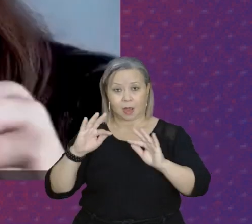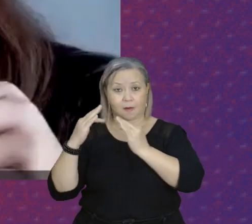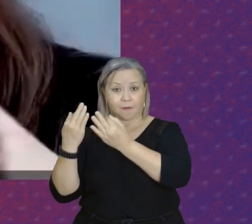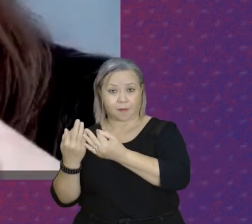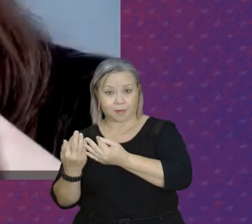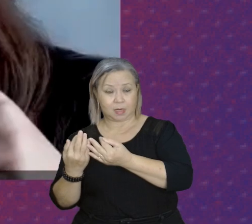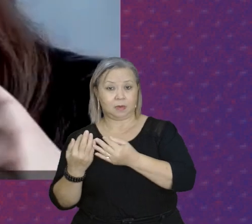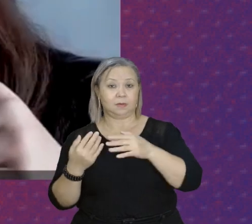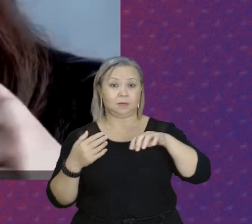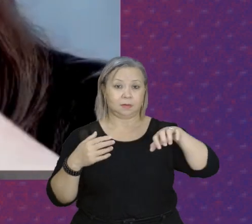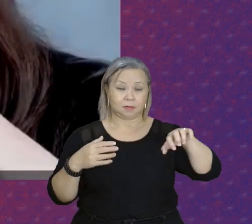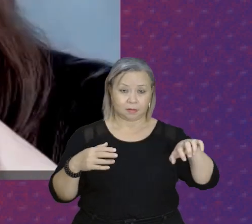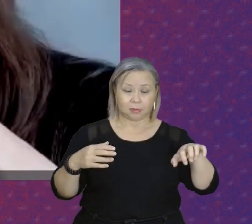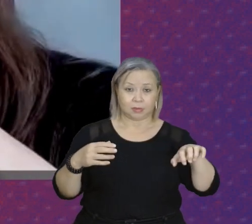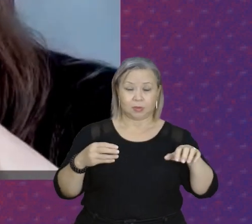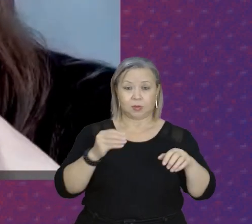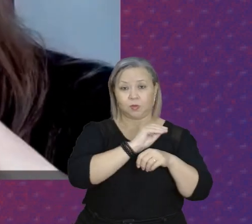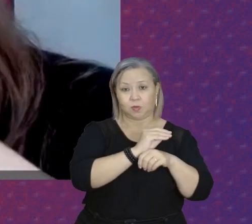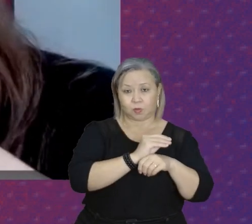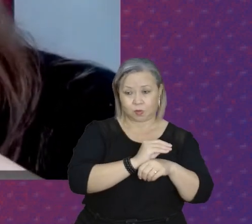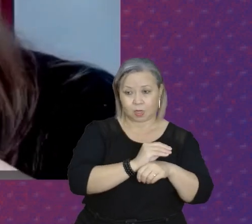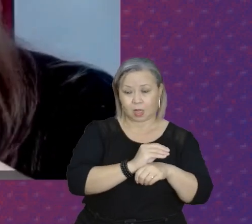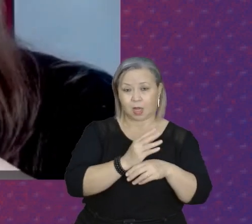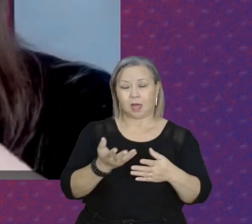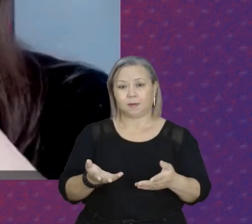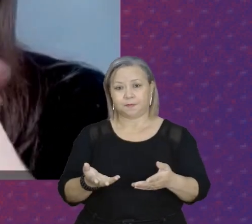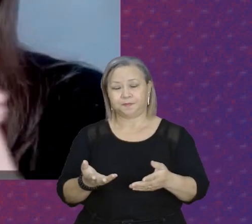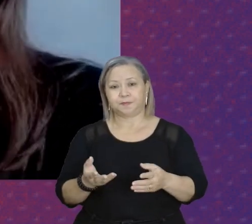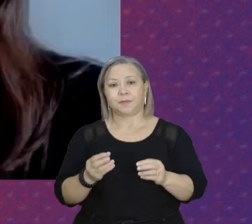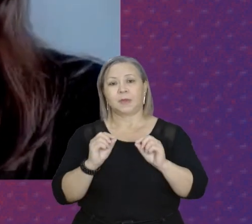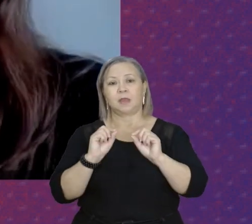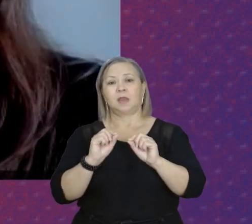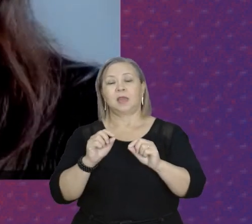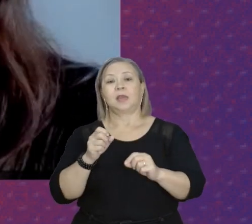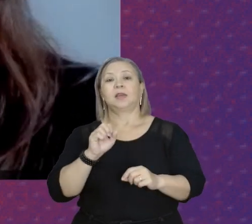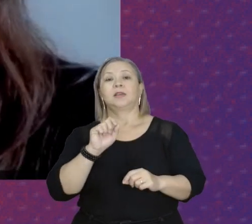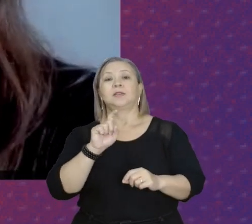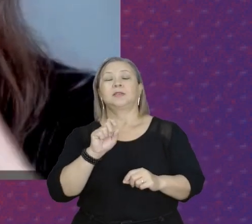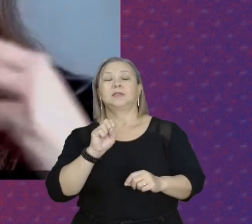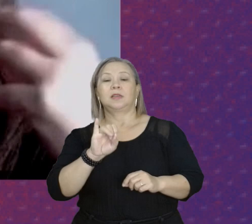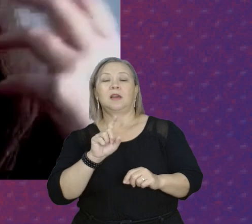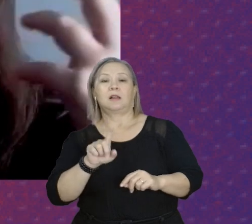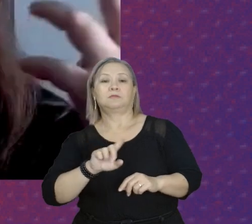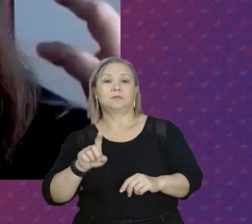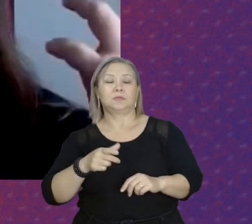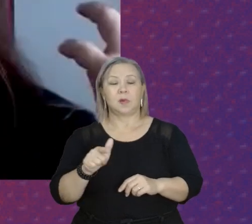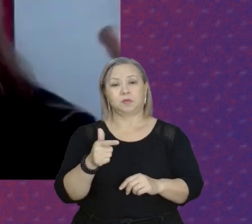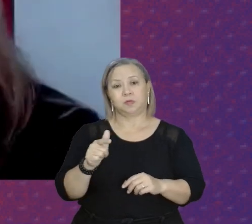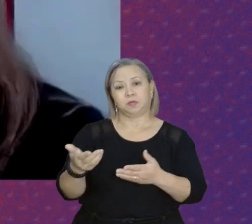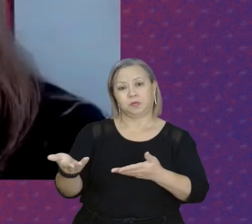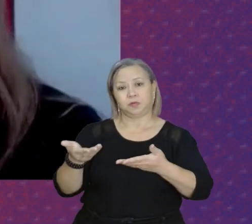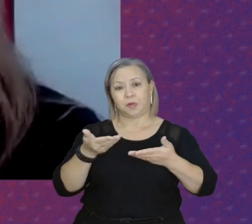Isso significa que a desfamiliarização, se ela não vier junto com as políticas